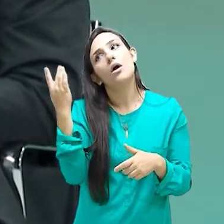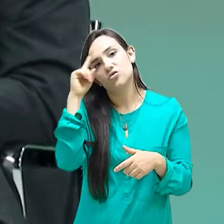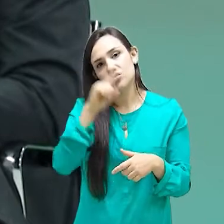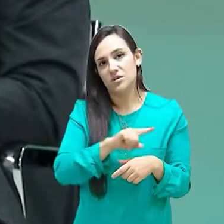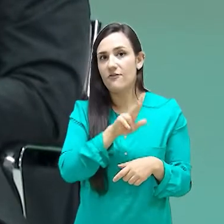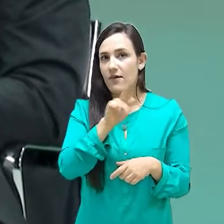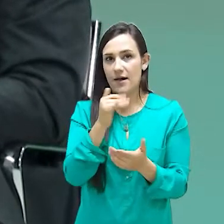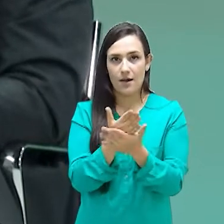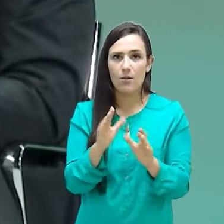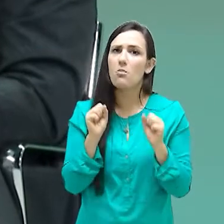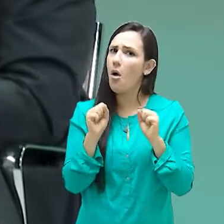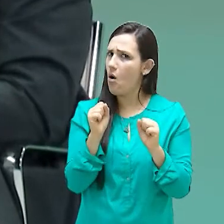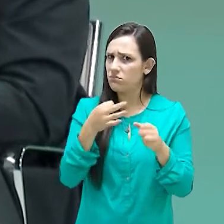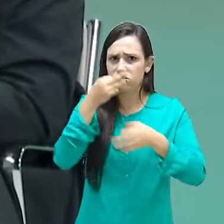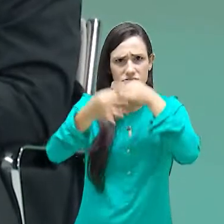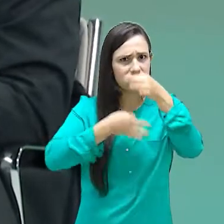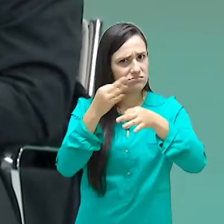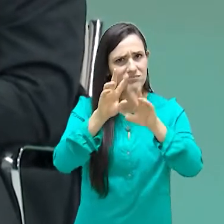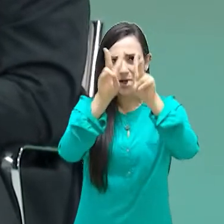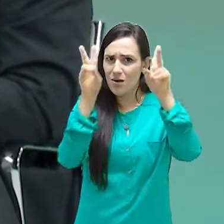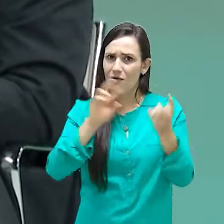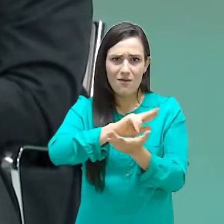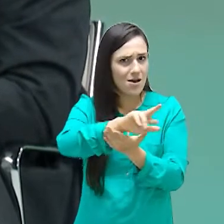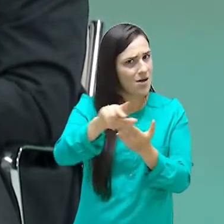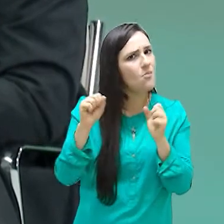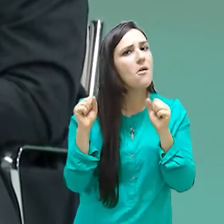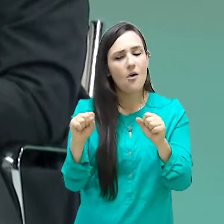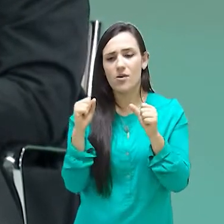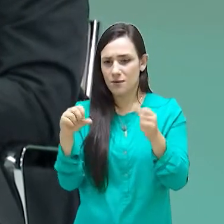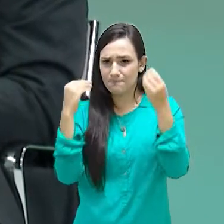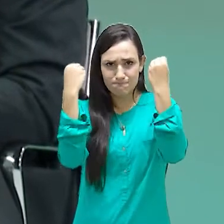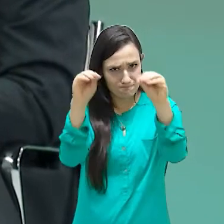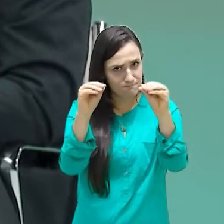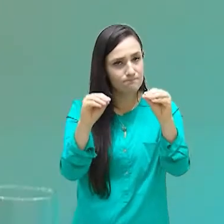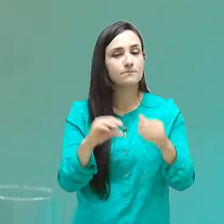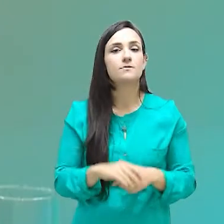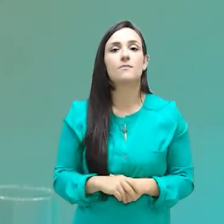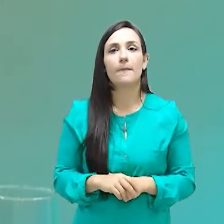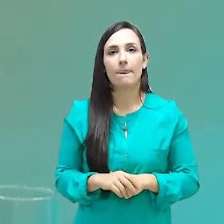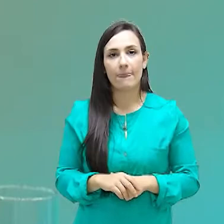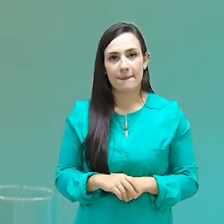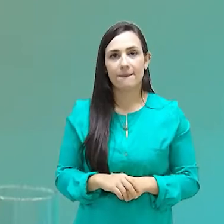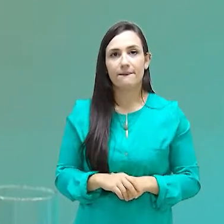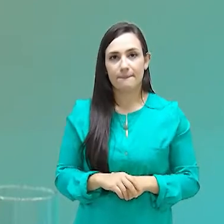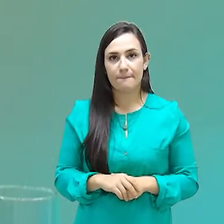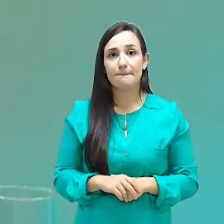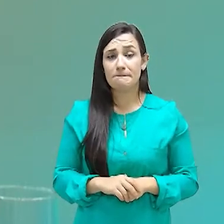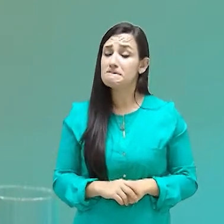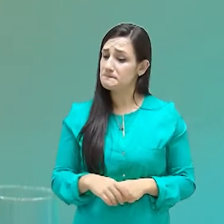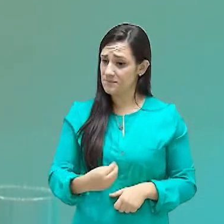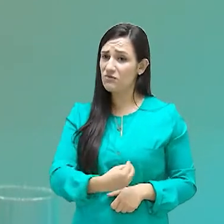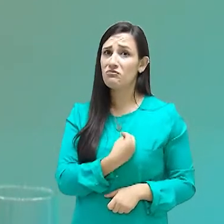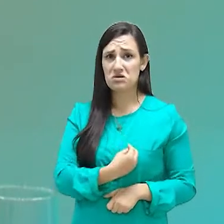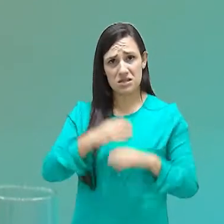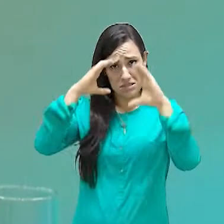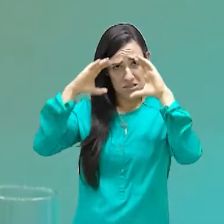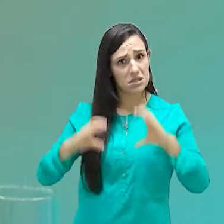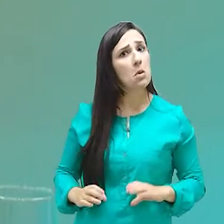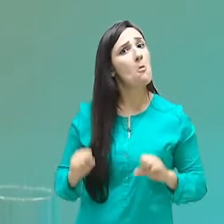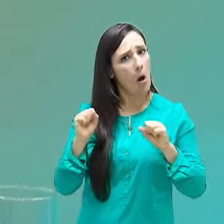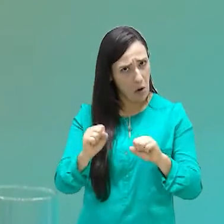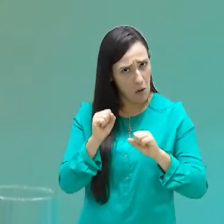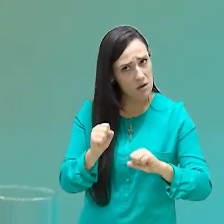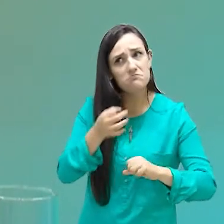espaço para diversos temas e trabalhos a serem elaborados. Quer dizer, a participação do cidadão, que é o